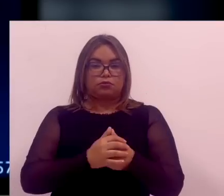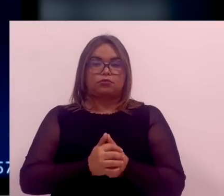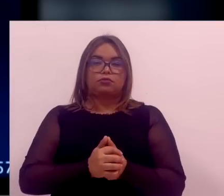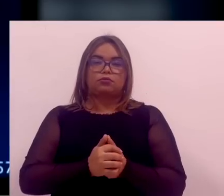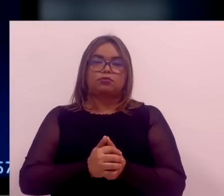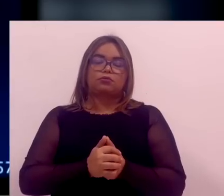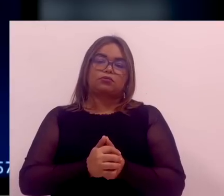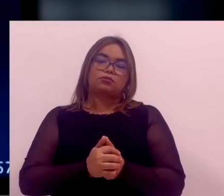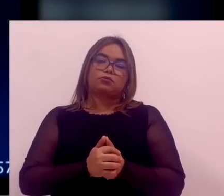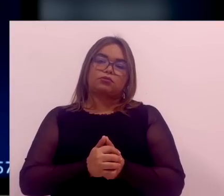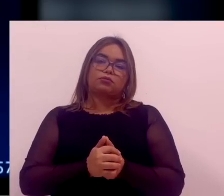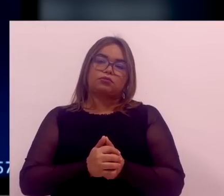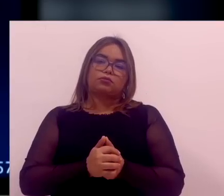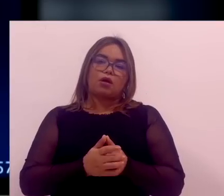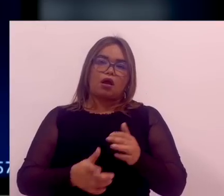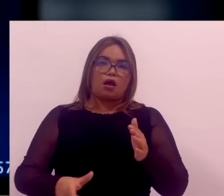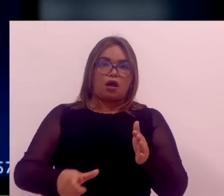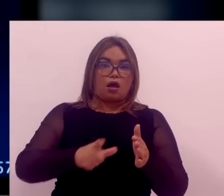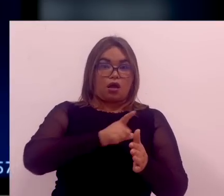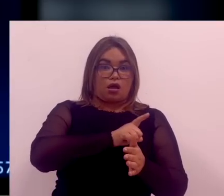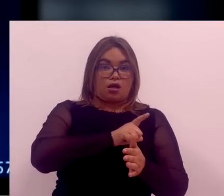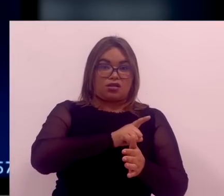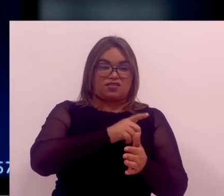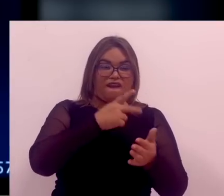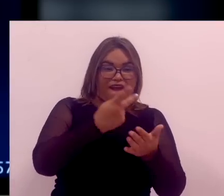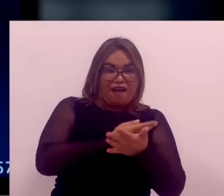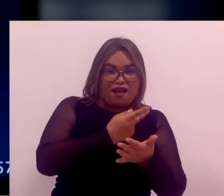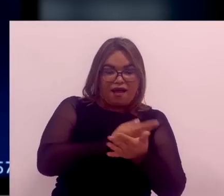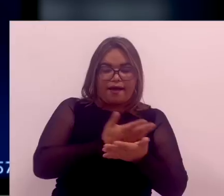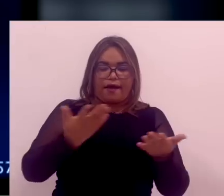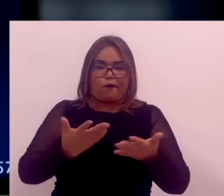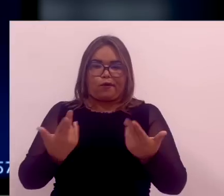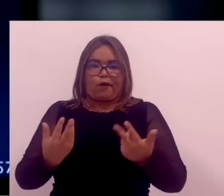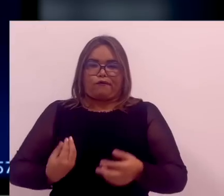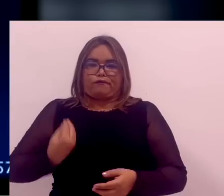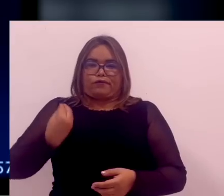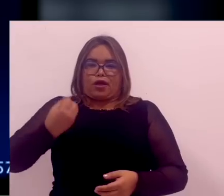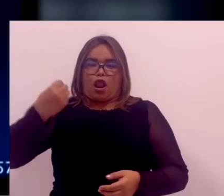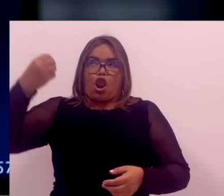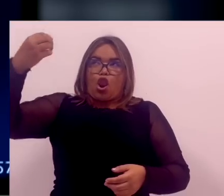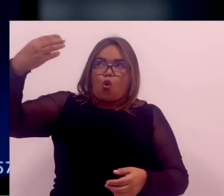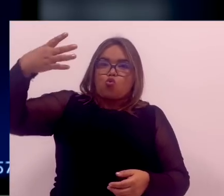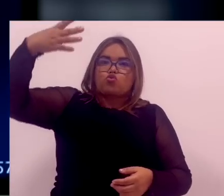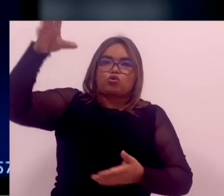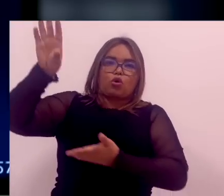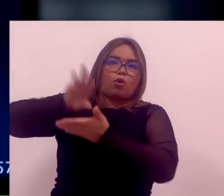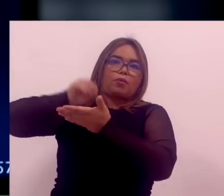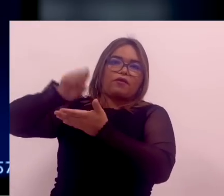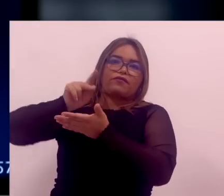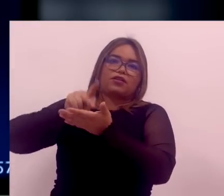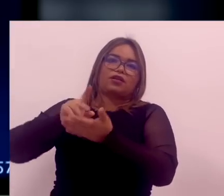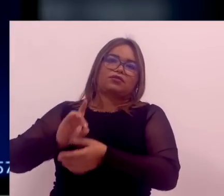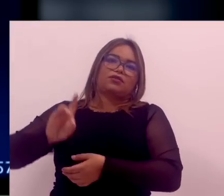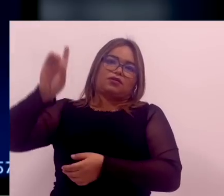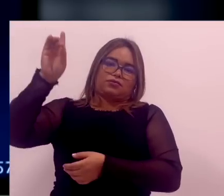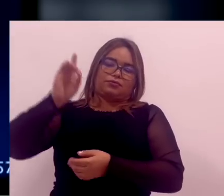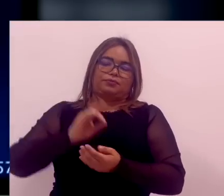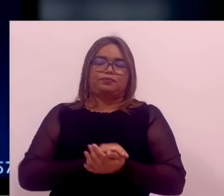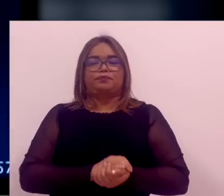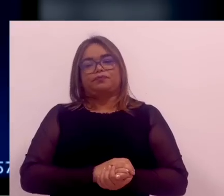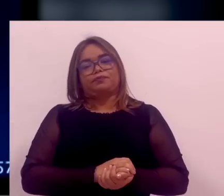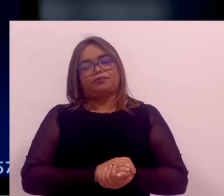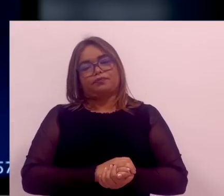erais trevas, porém agora sois luz no Senhor. Andai como filhos da luz, porque o fruto da luz consiste em toda bondade, justiça e